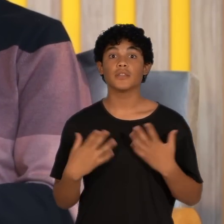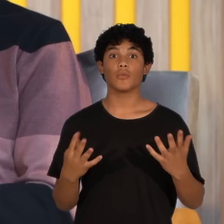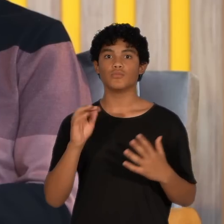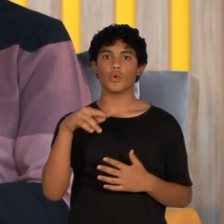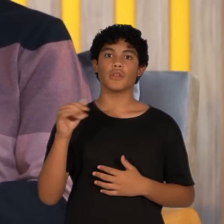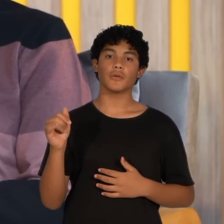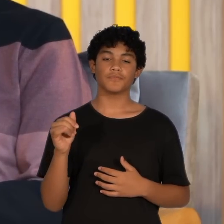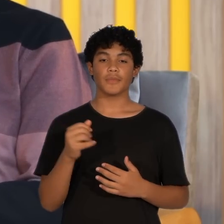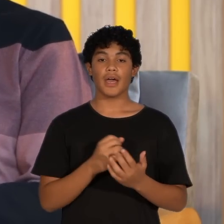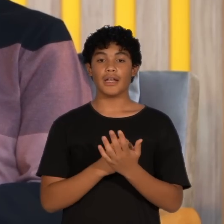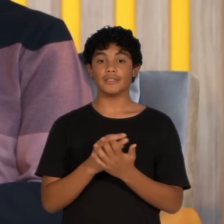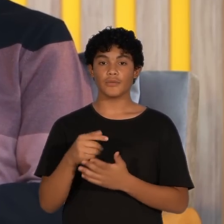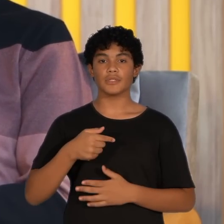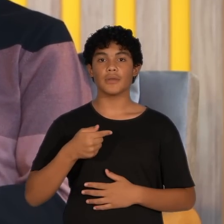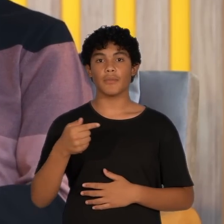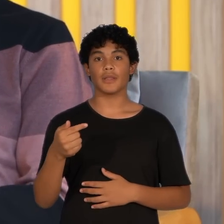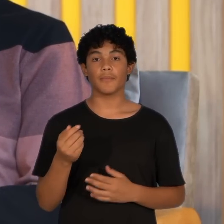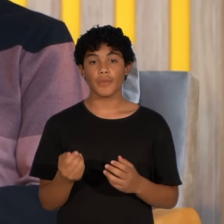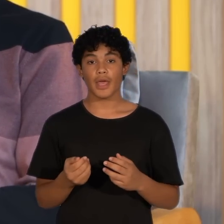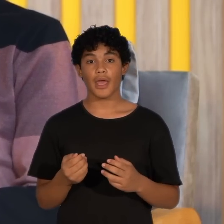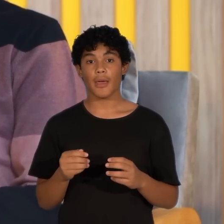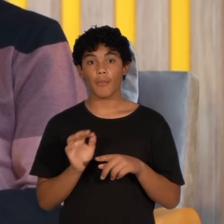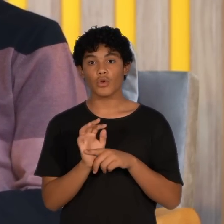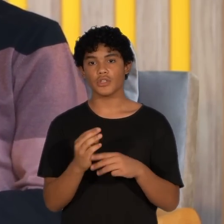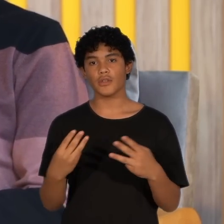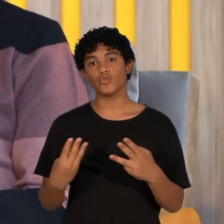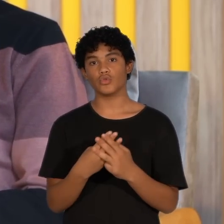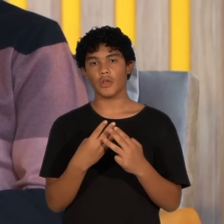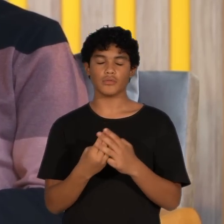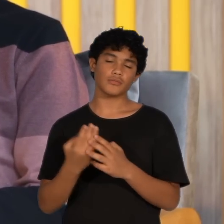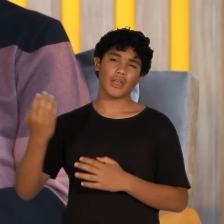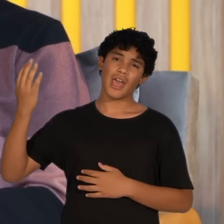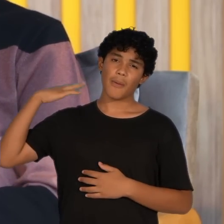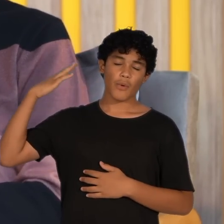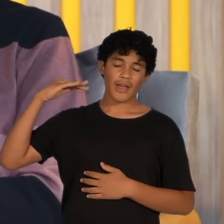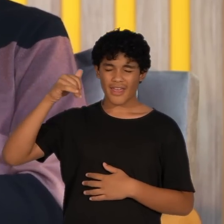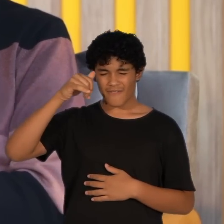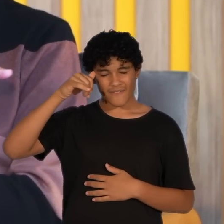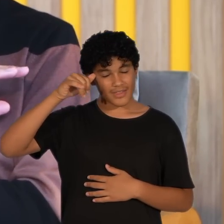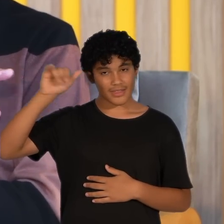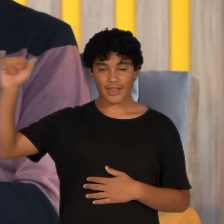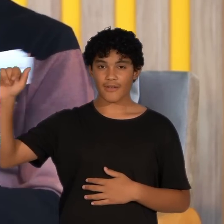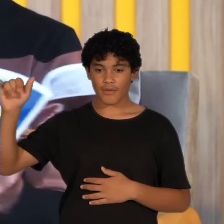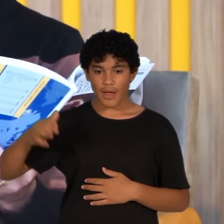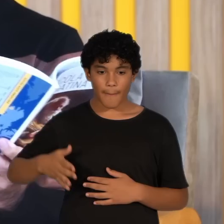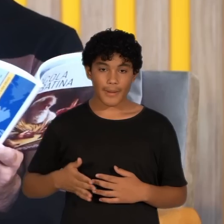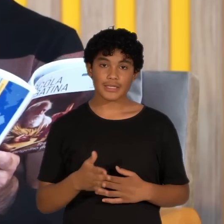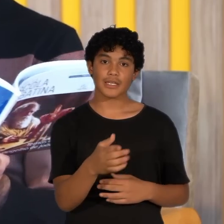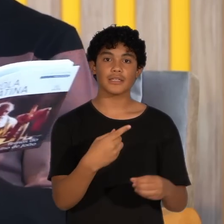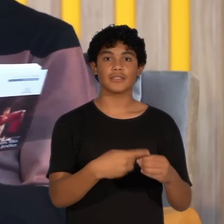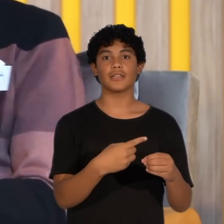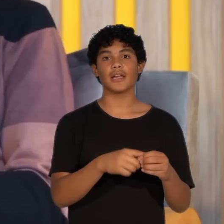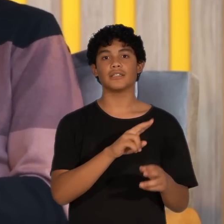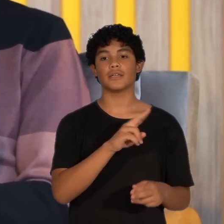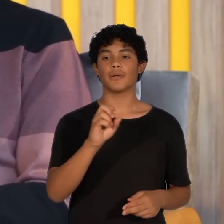Então, Tony, a lição ela mostra para a gente que os judeus daquela época, eles evitavam de todas as formas passar